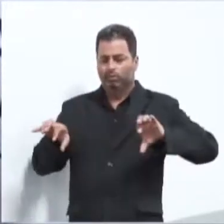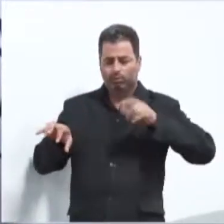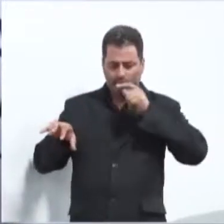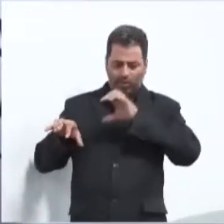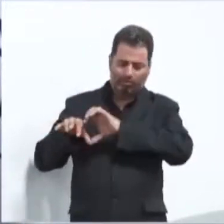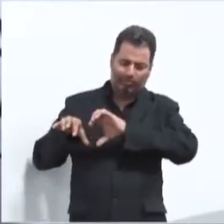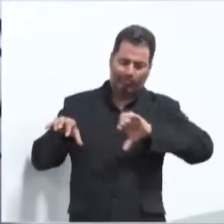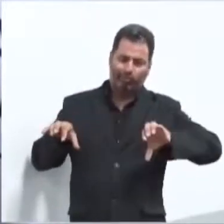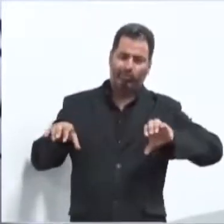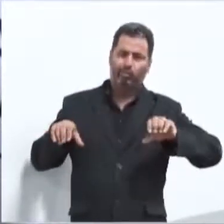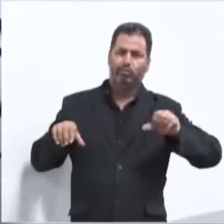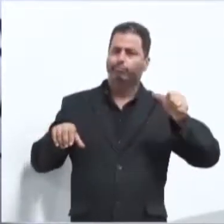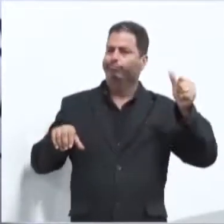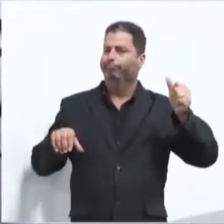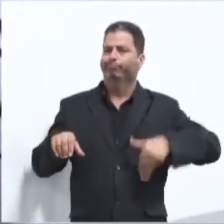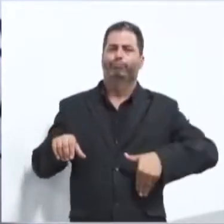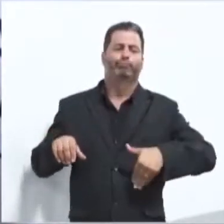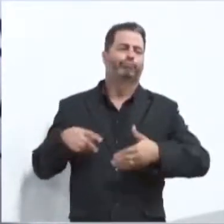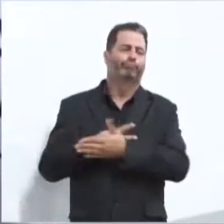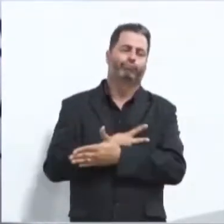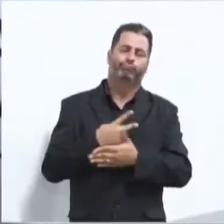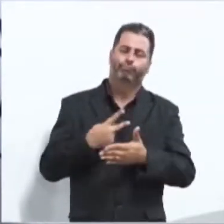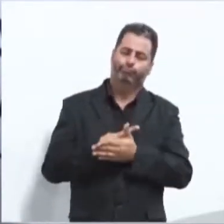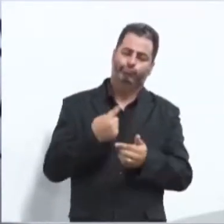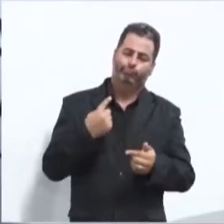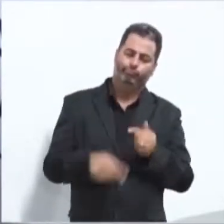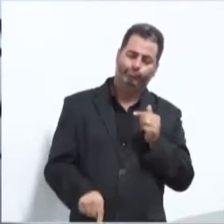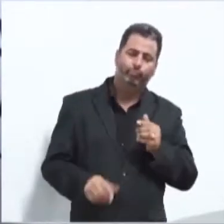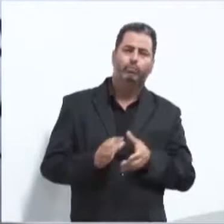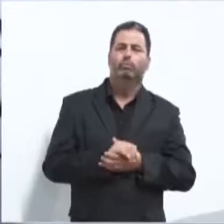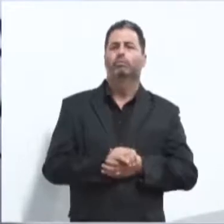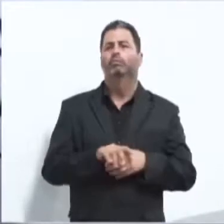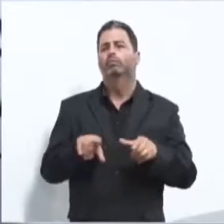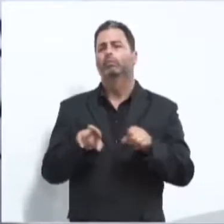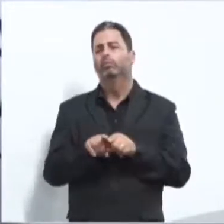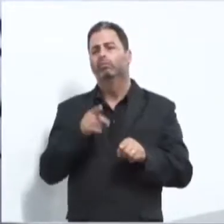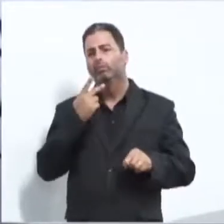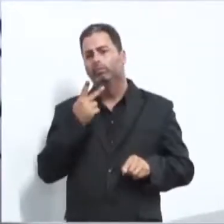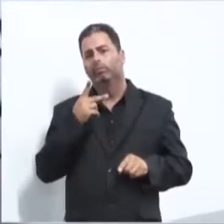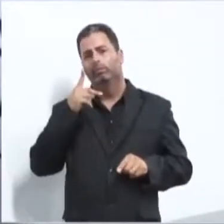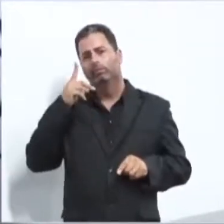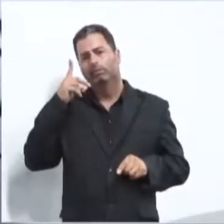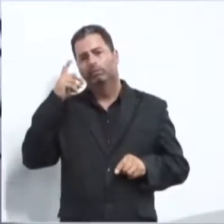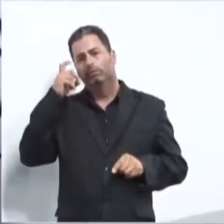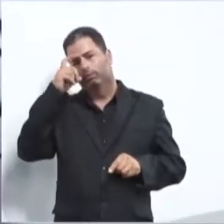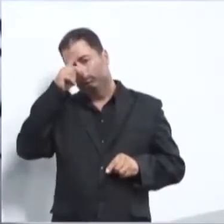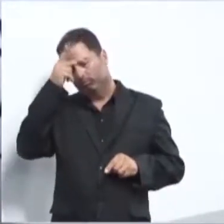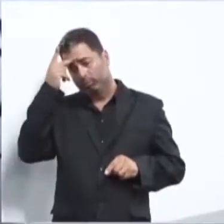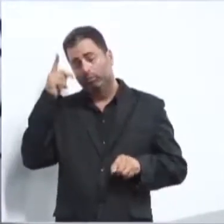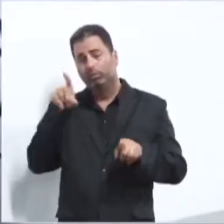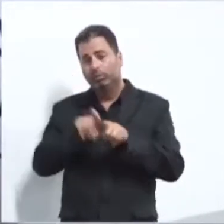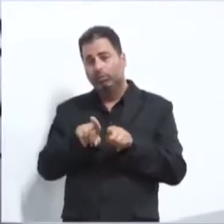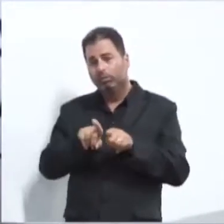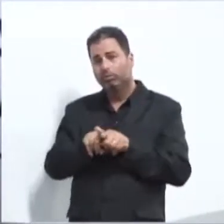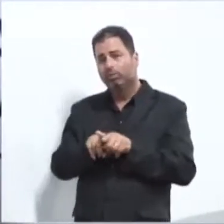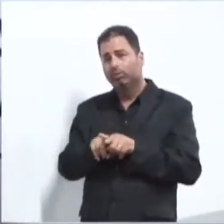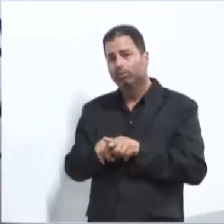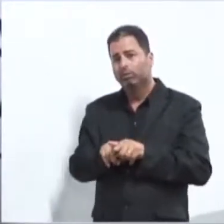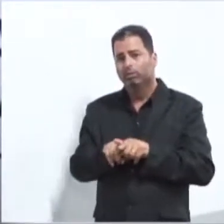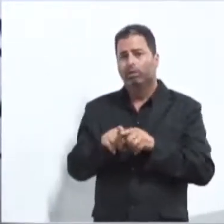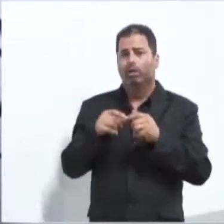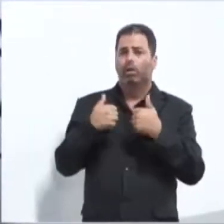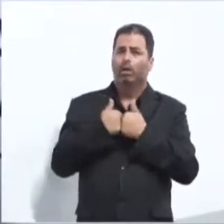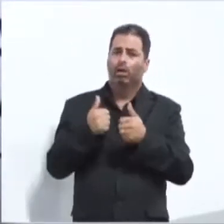infelizmente da cidade de anápolis é abordar também a dificuldade que os produtores rurais do piancó tem passado